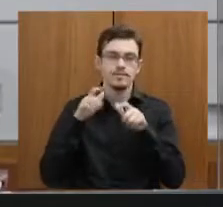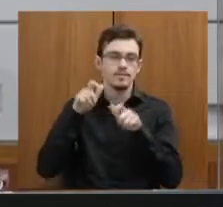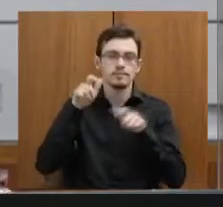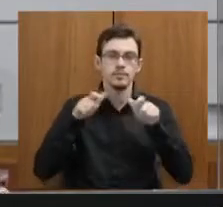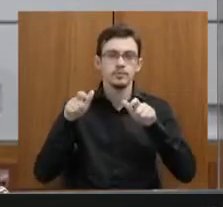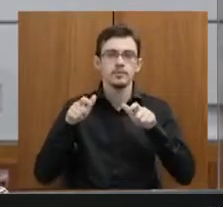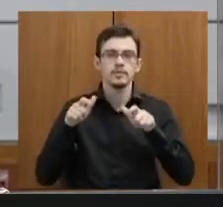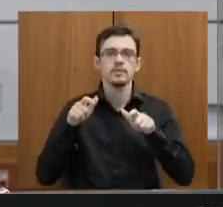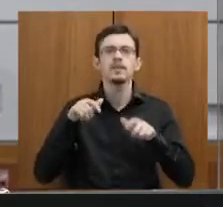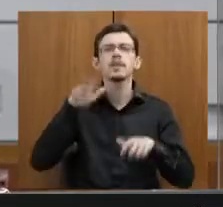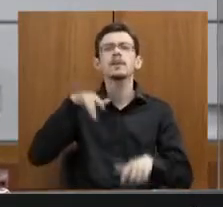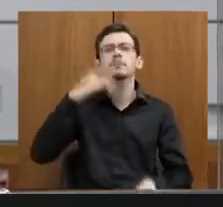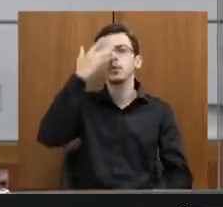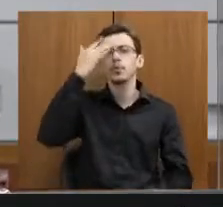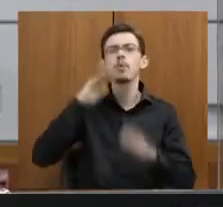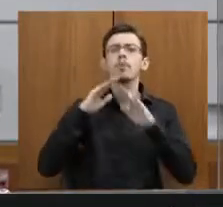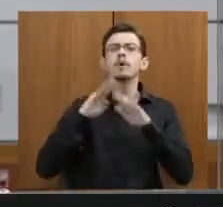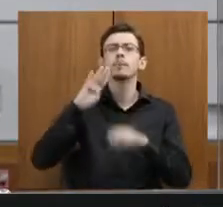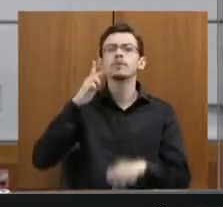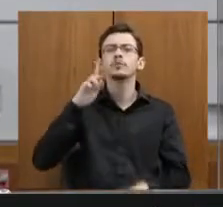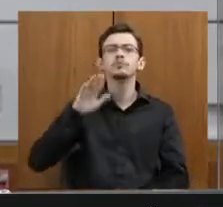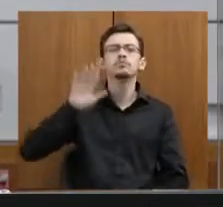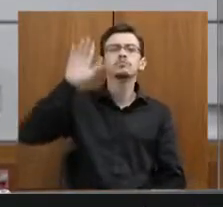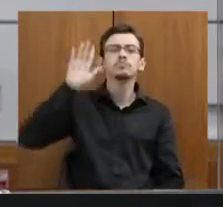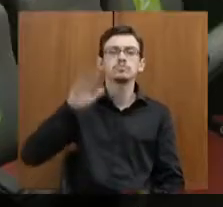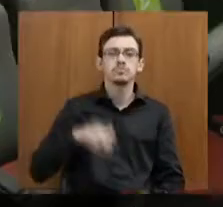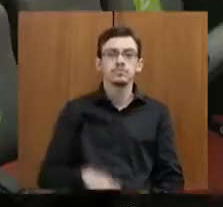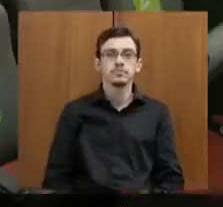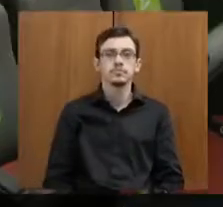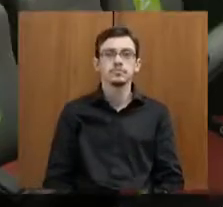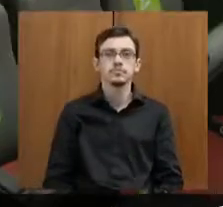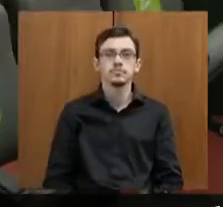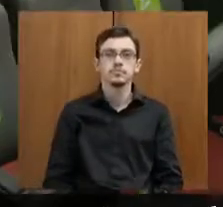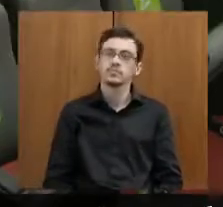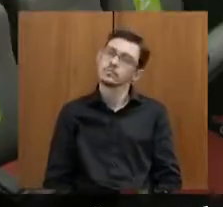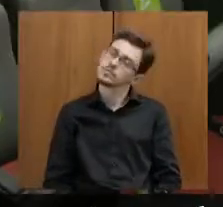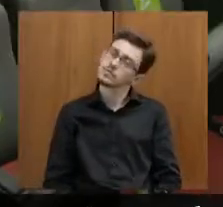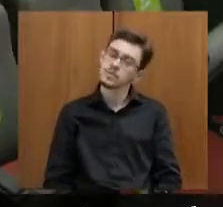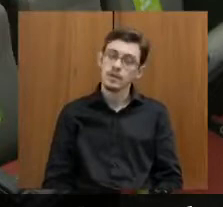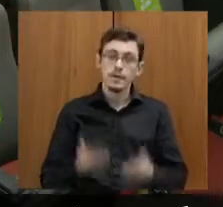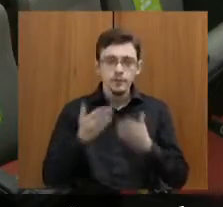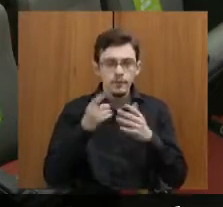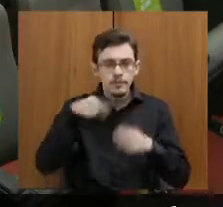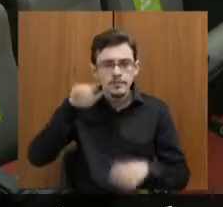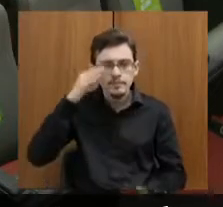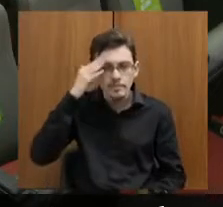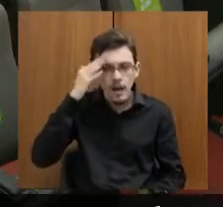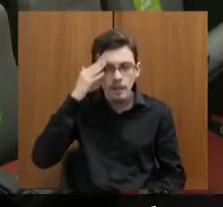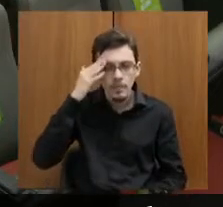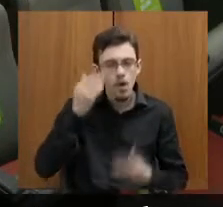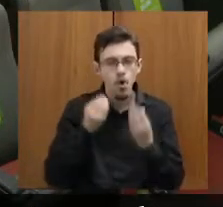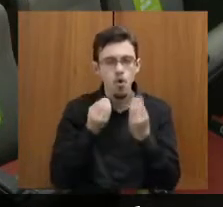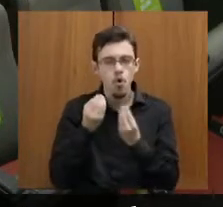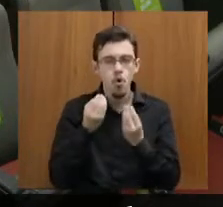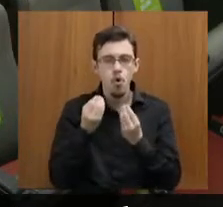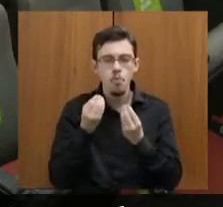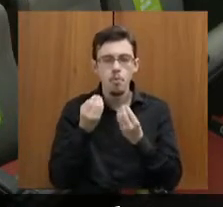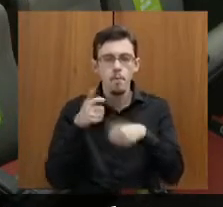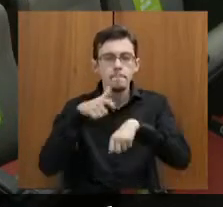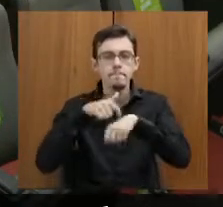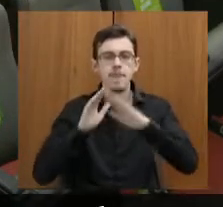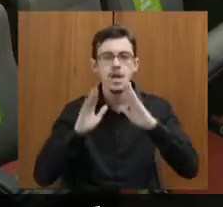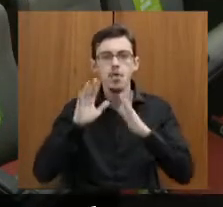aqui tem conhecimento Belo Horizonte aqui bom então todo mundo tem conhecimento aqui Como passou como aconteceu esse processo